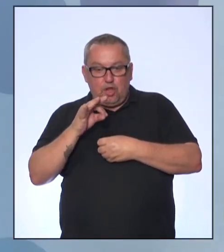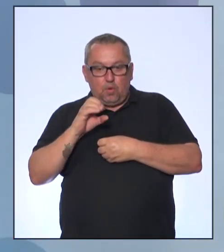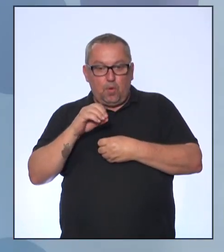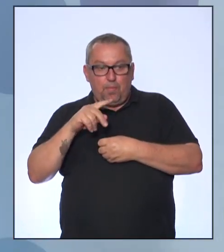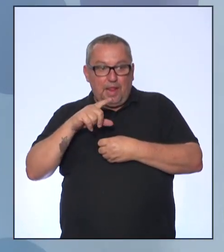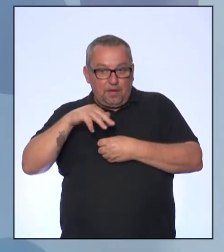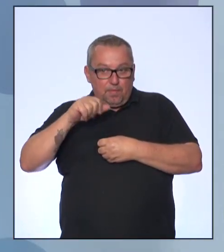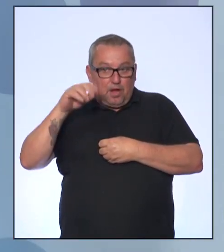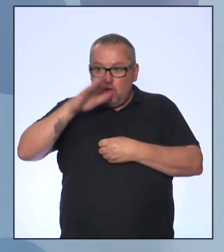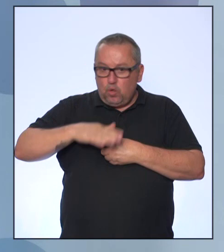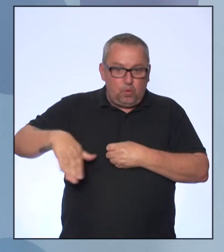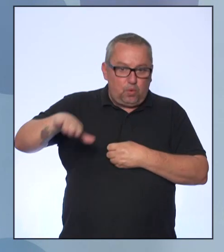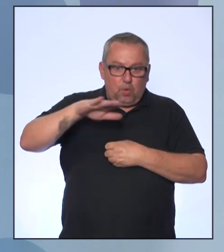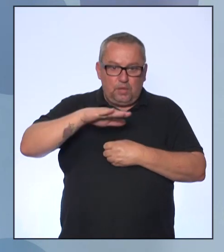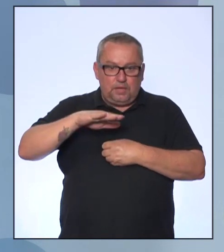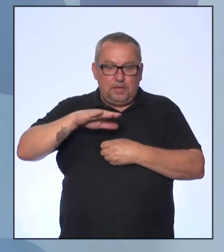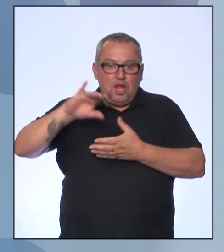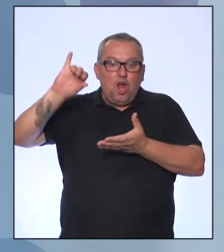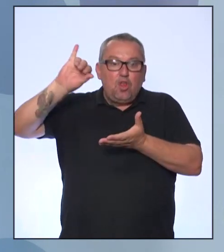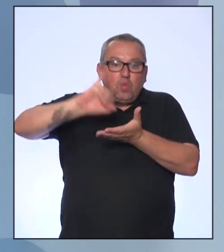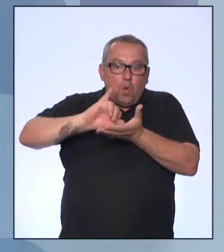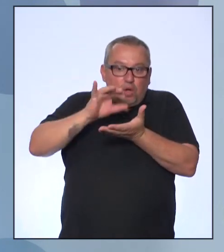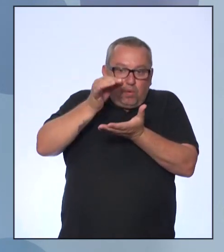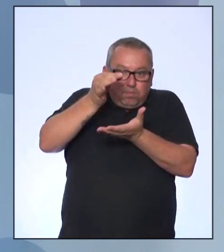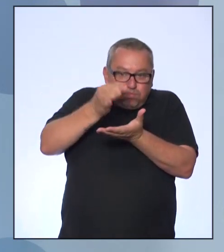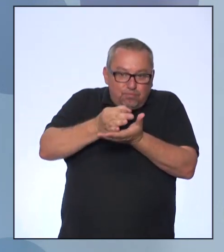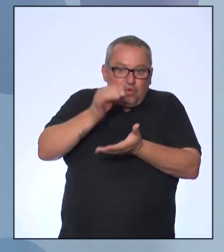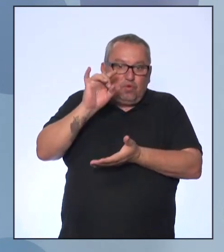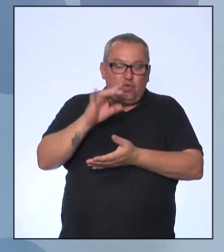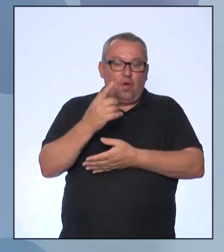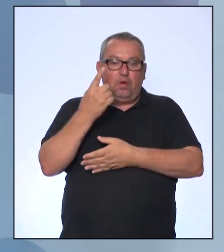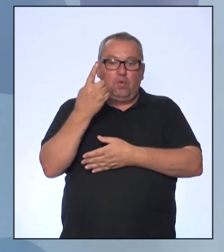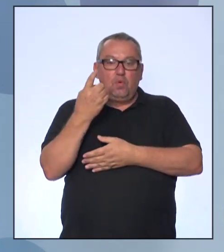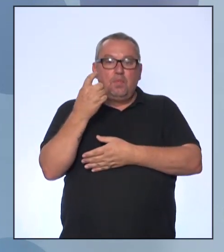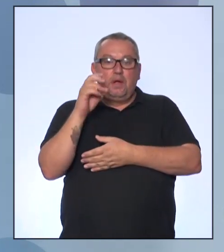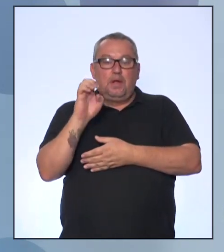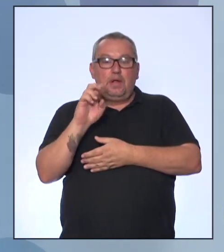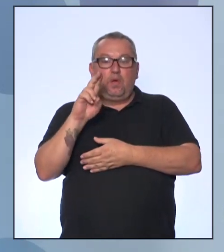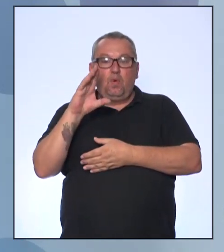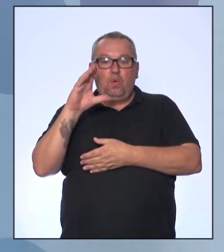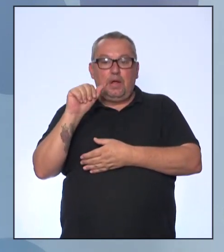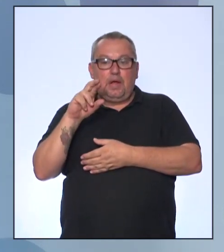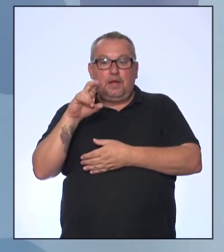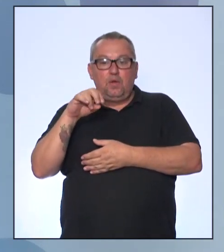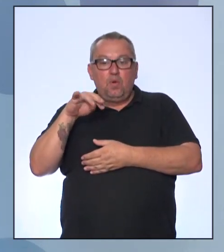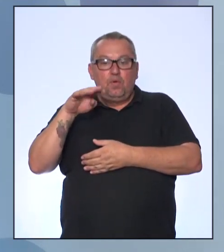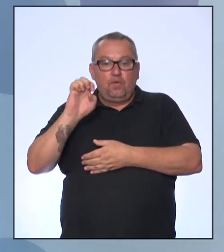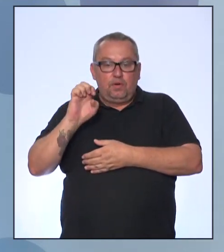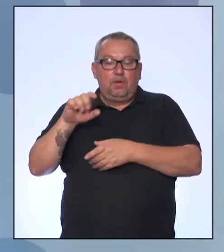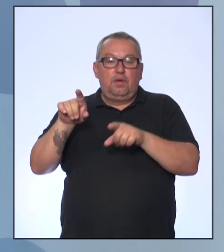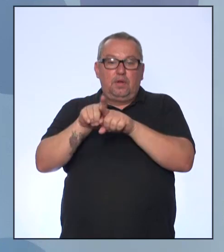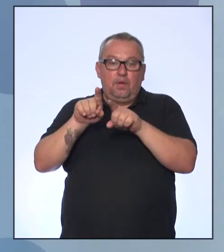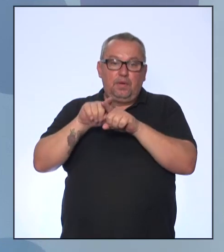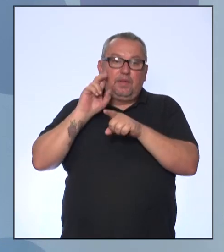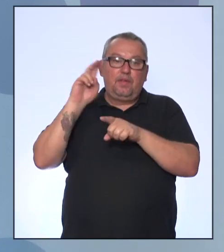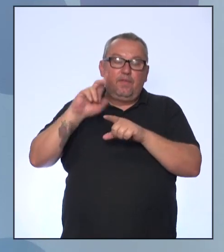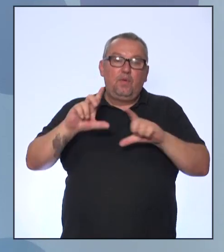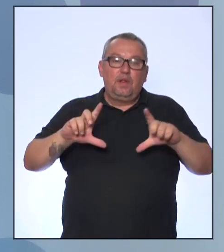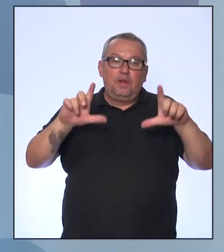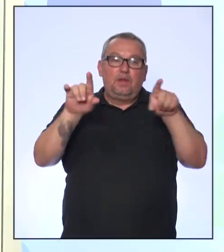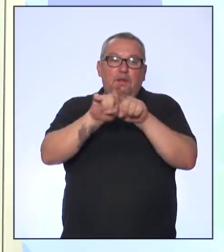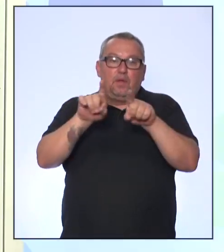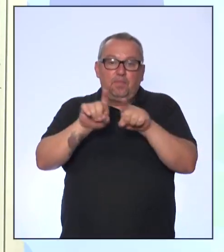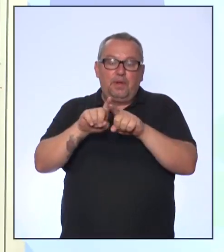em todas. Núcleo eu tenho só nas eucariontes. Células vegetais, que é o exemplo que está aí na tela, e também na